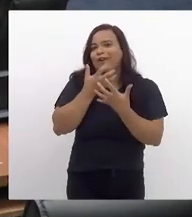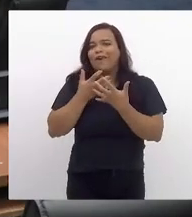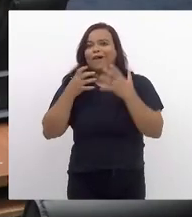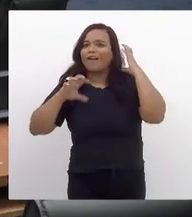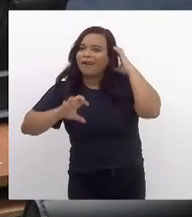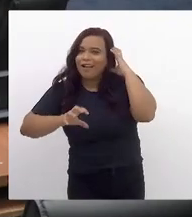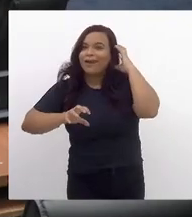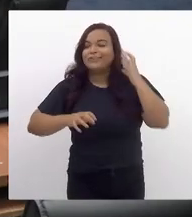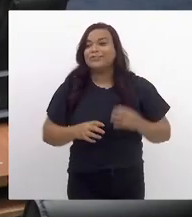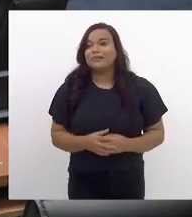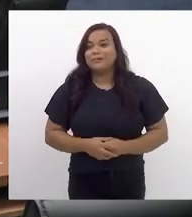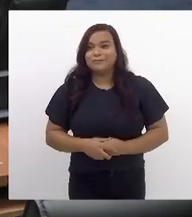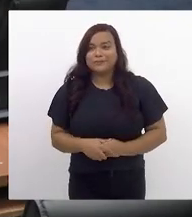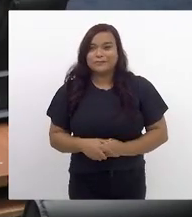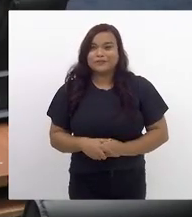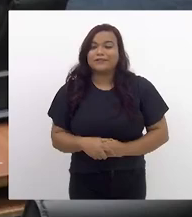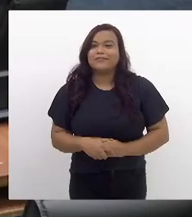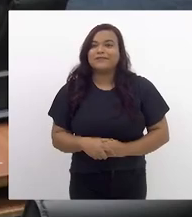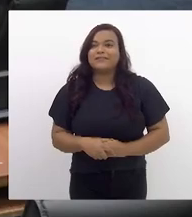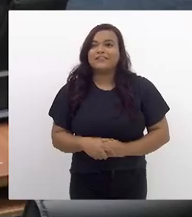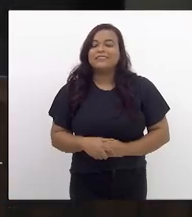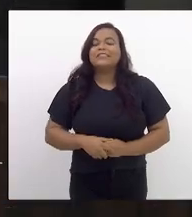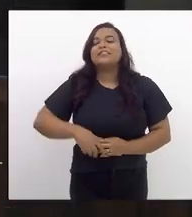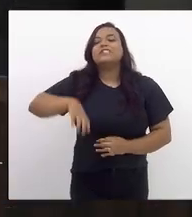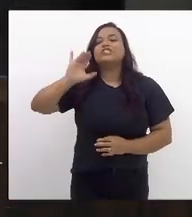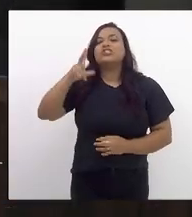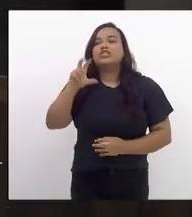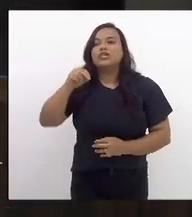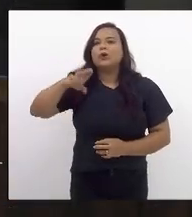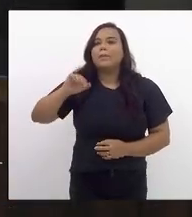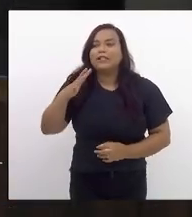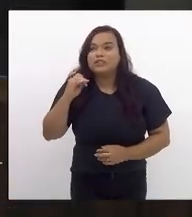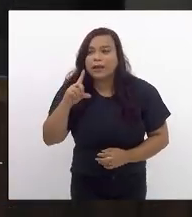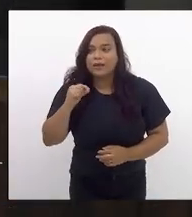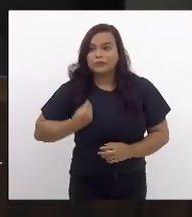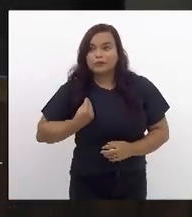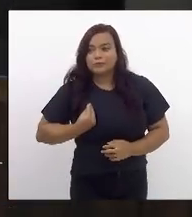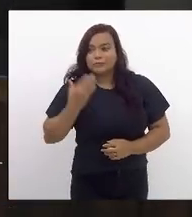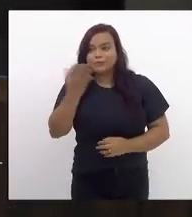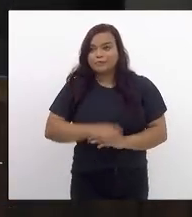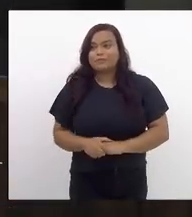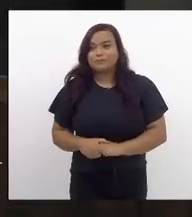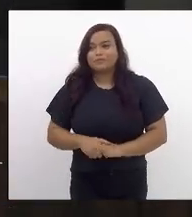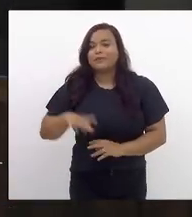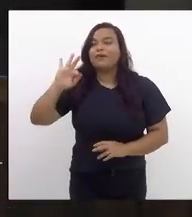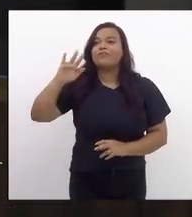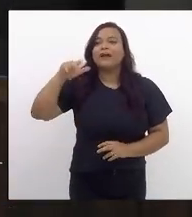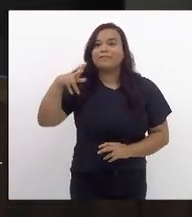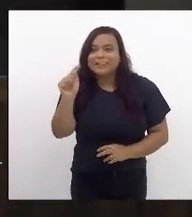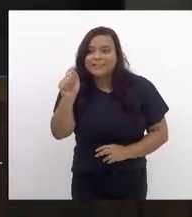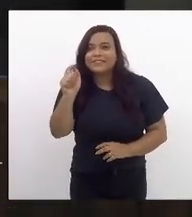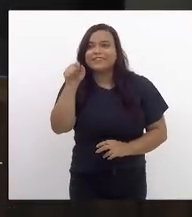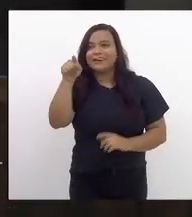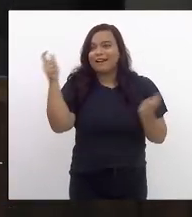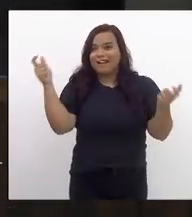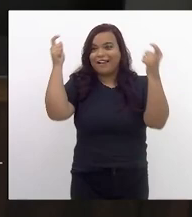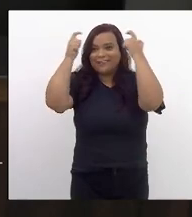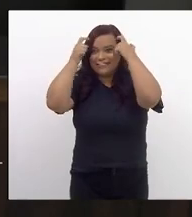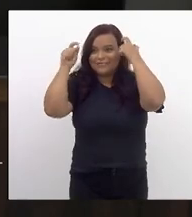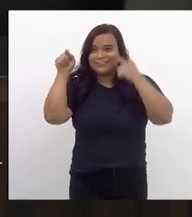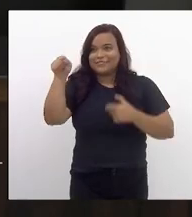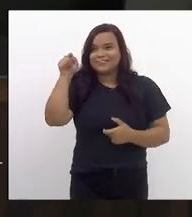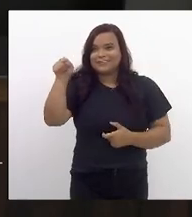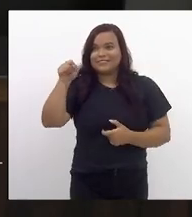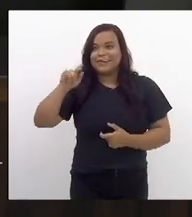Carlos Augusto, Chico Machado, presente, Flavinha, Rainha do